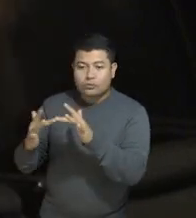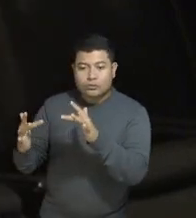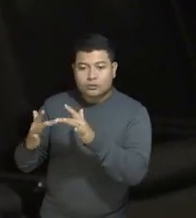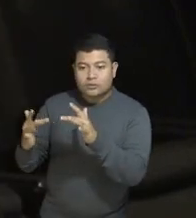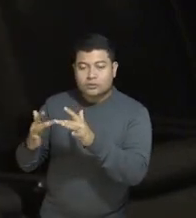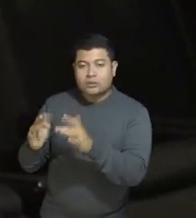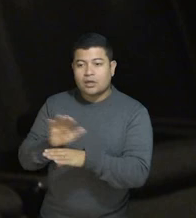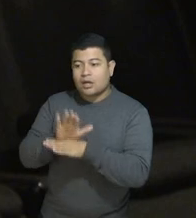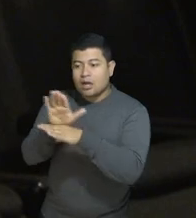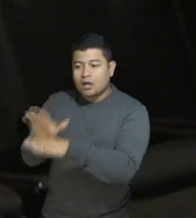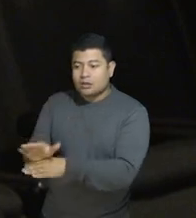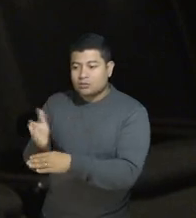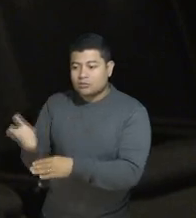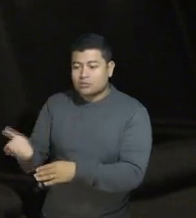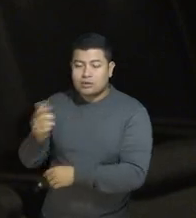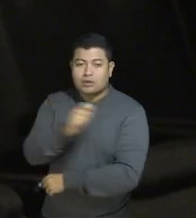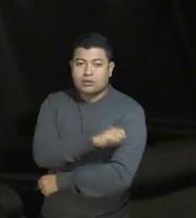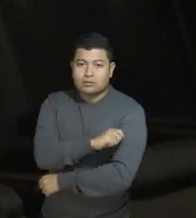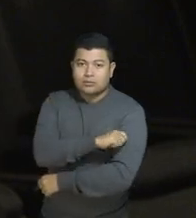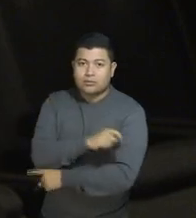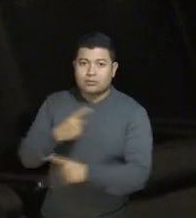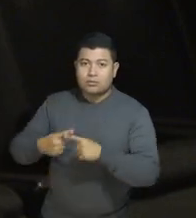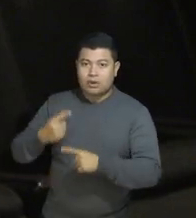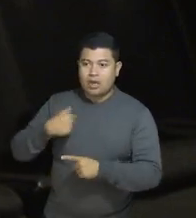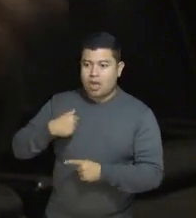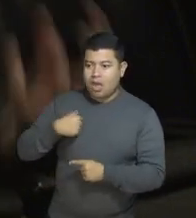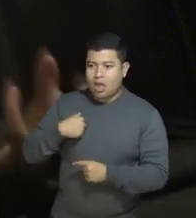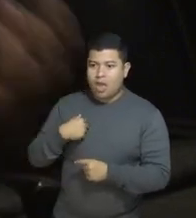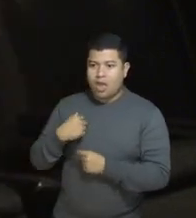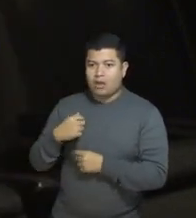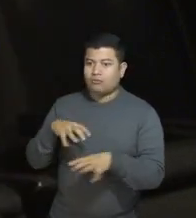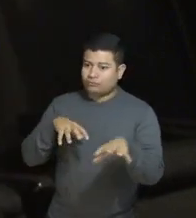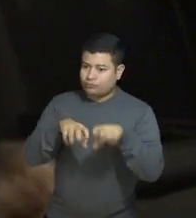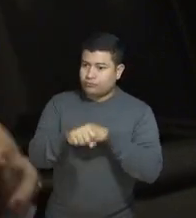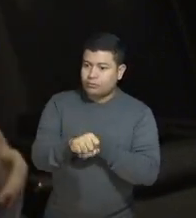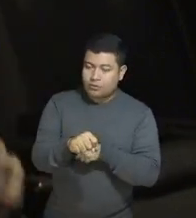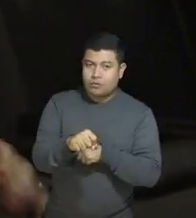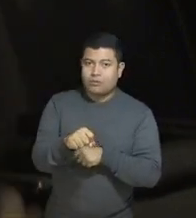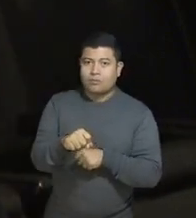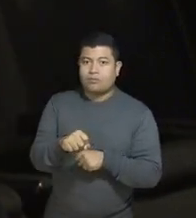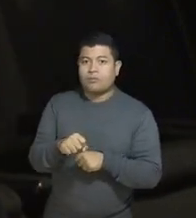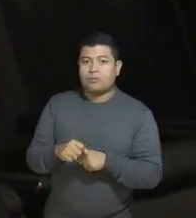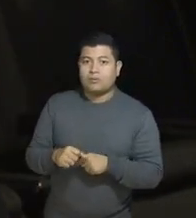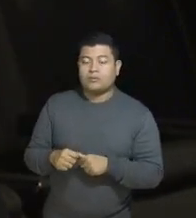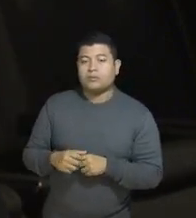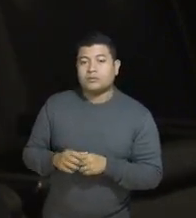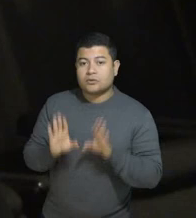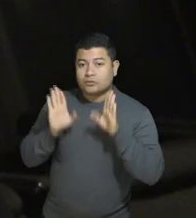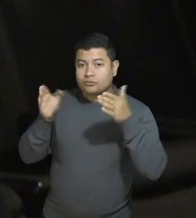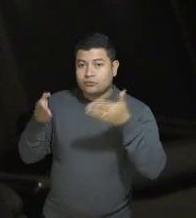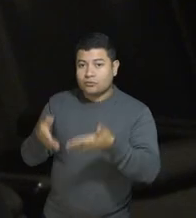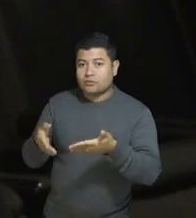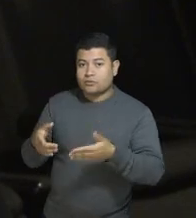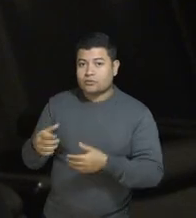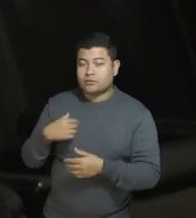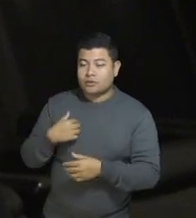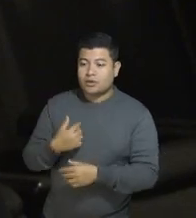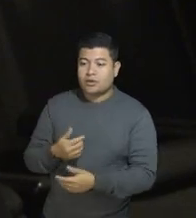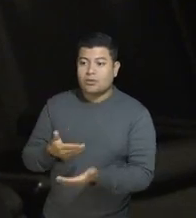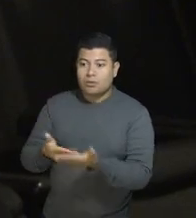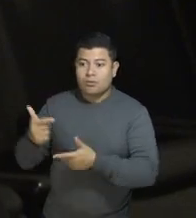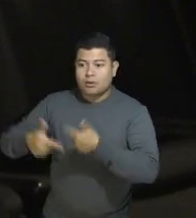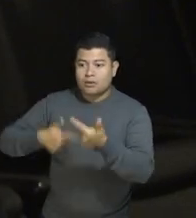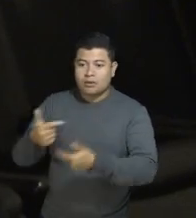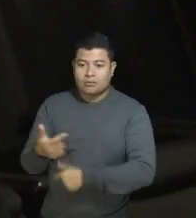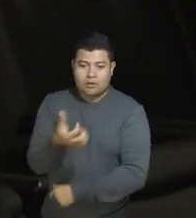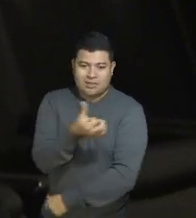posso chegar nesse aluno, porque eu sou especialista, mas eu não... Porque eu trabalho, sim, com o sexto em diante. E a